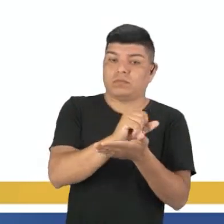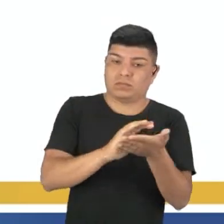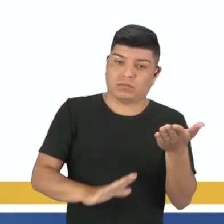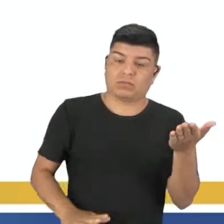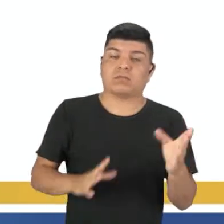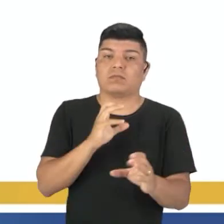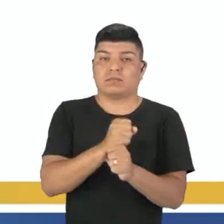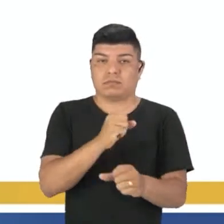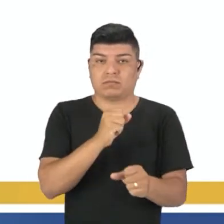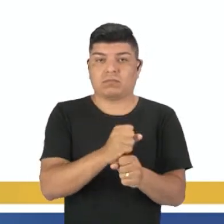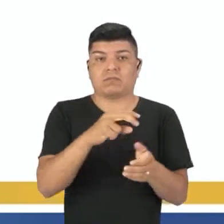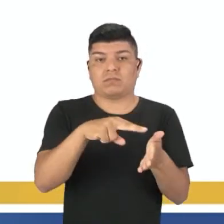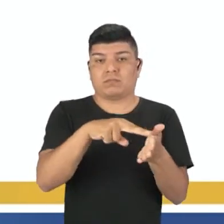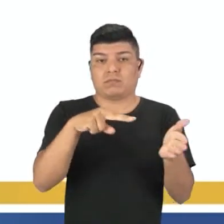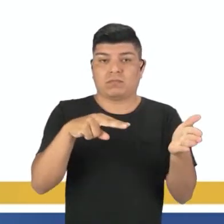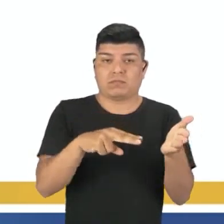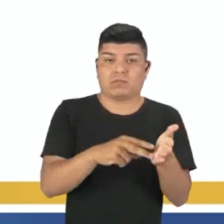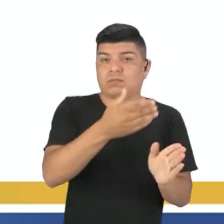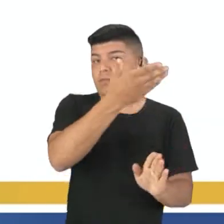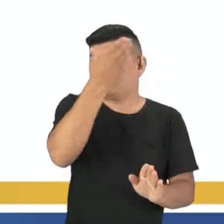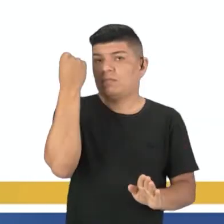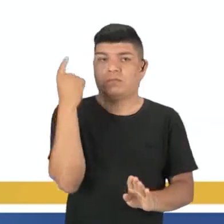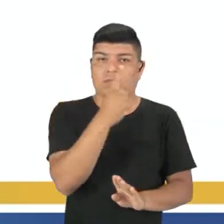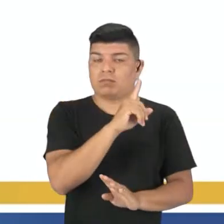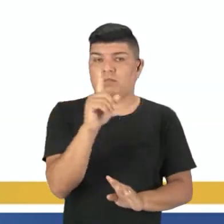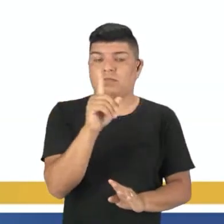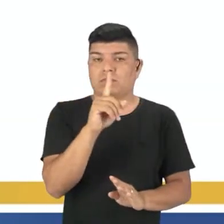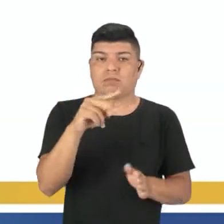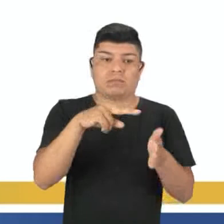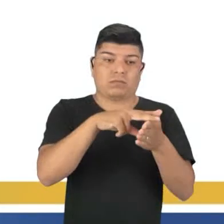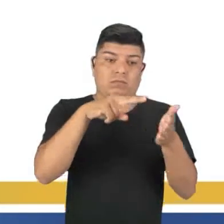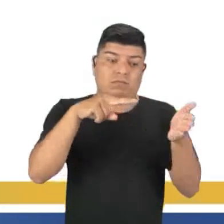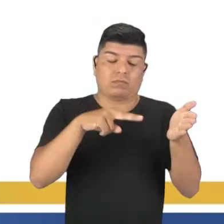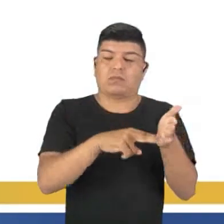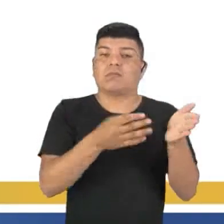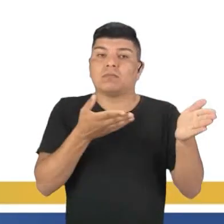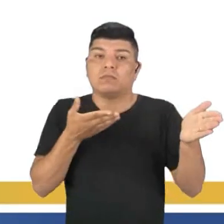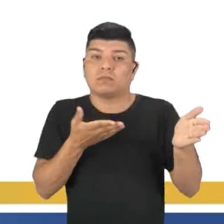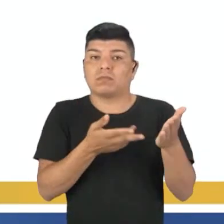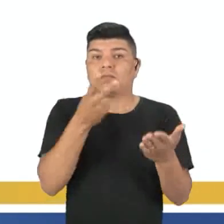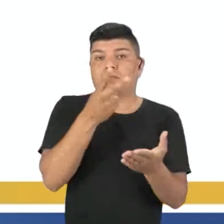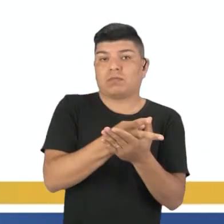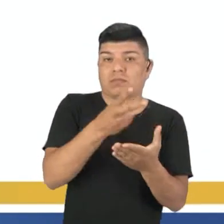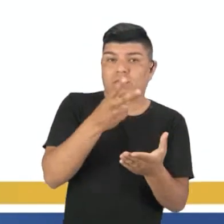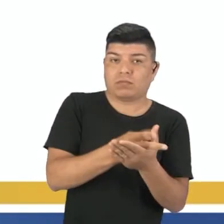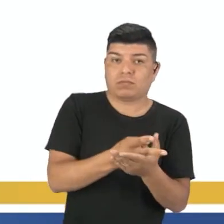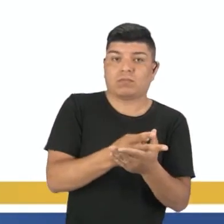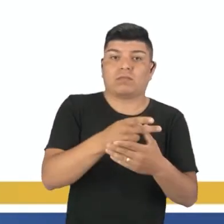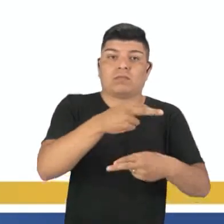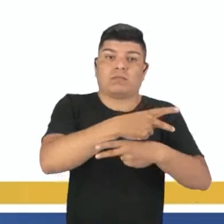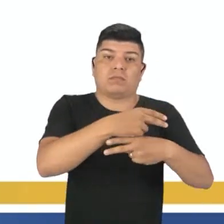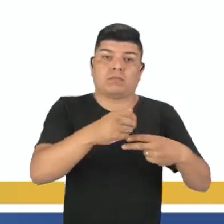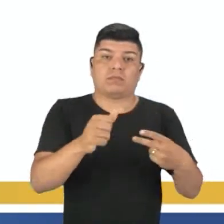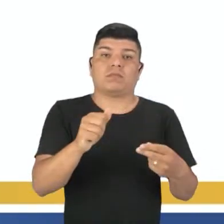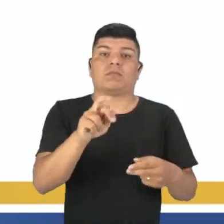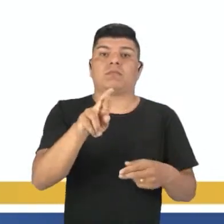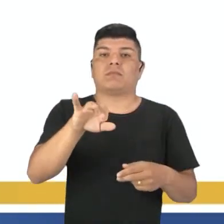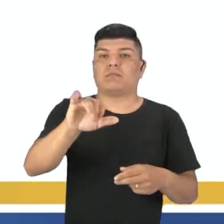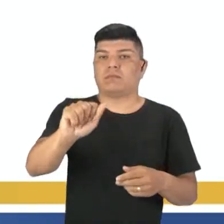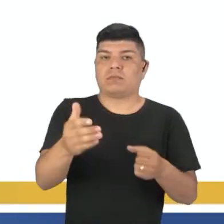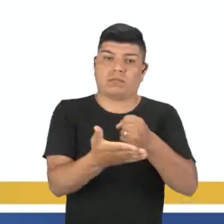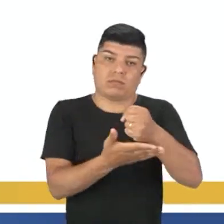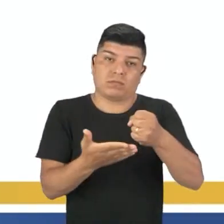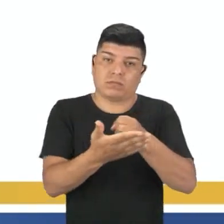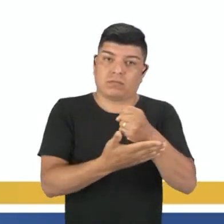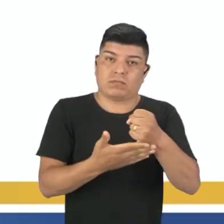o cálculo desses volumes. Não se esqueça que o volume de um prisma é sempre dado pelo produto da área de sua base